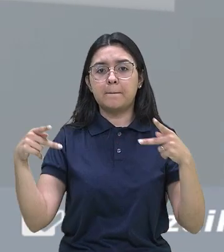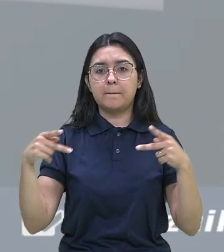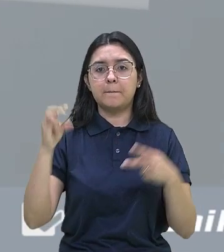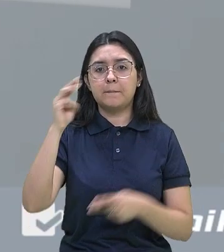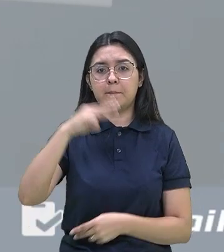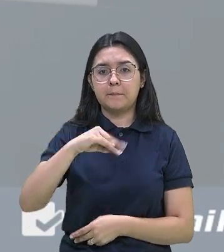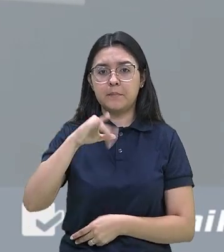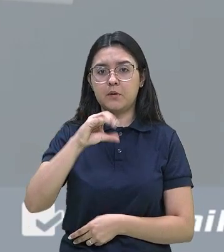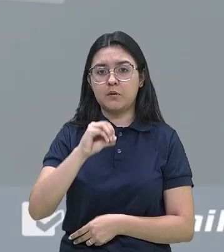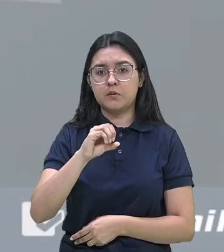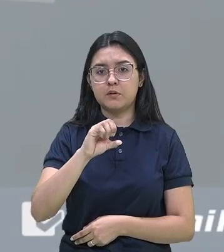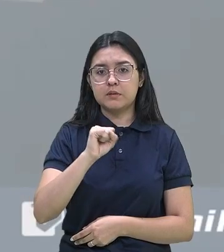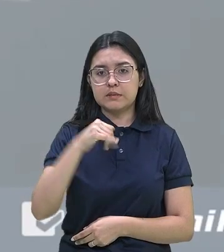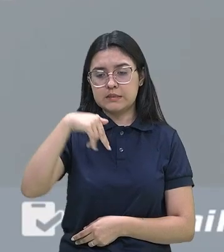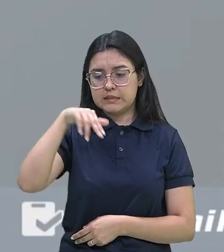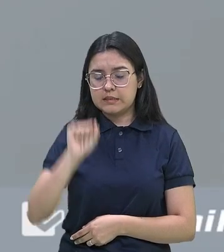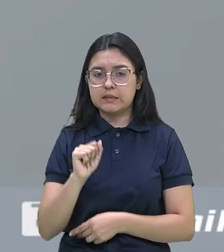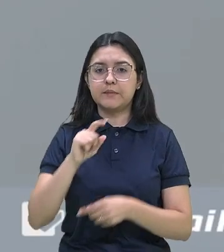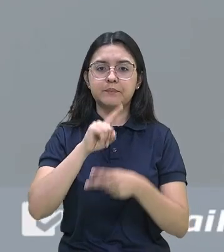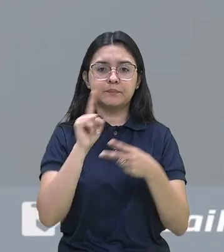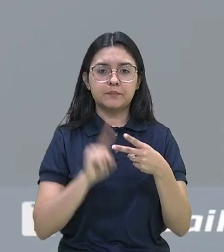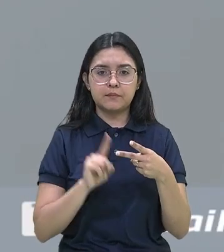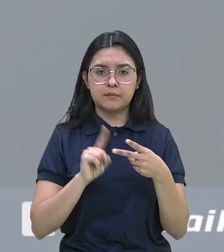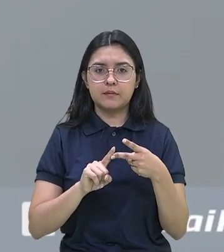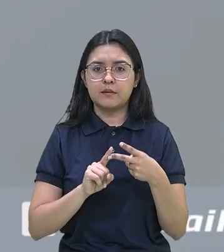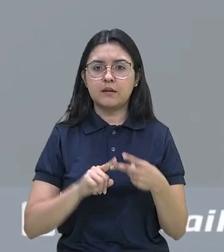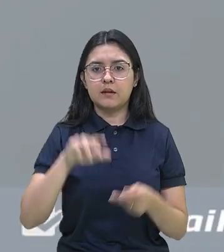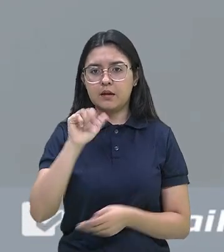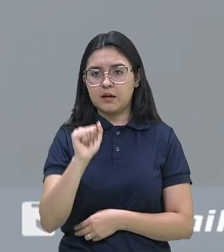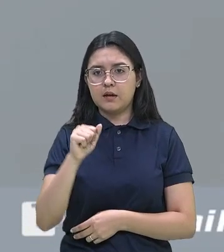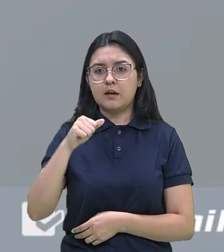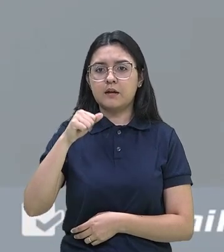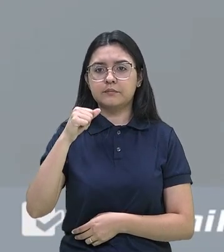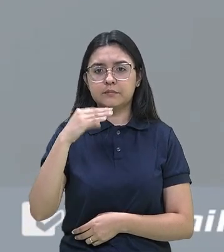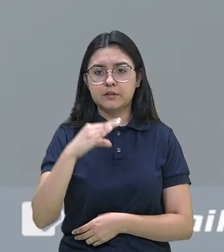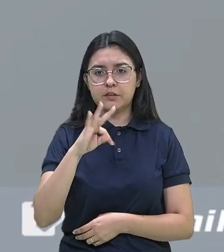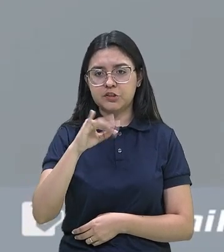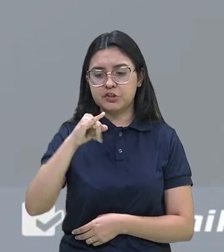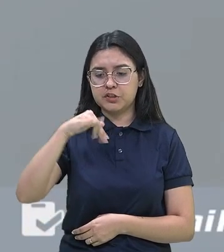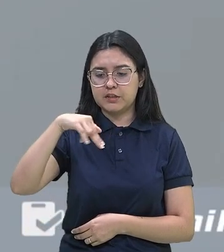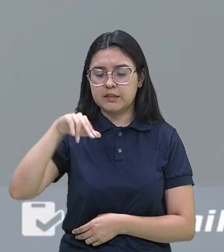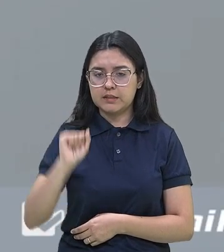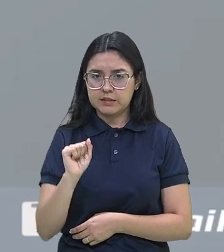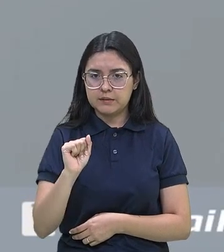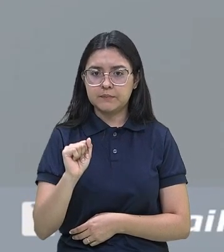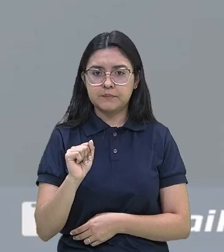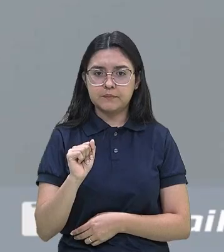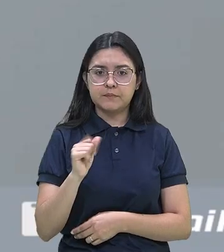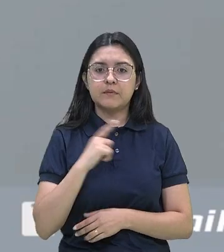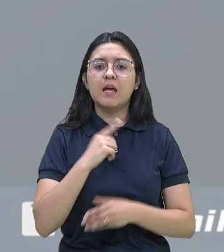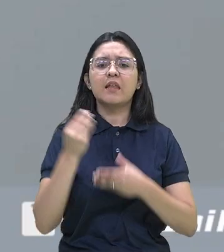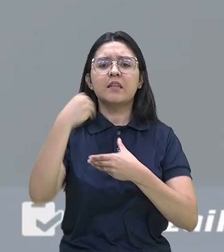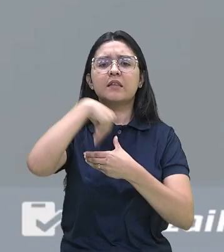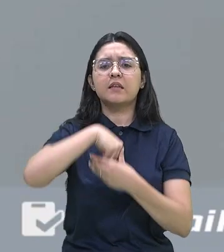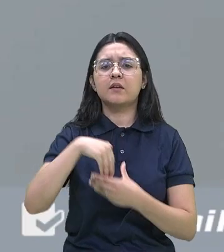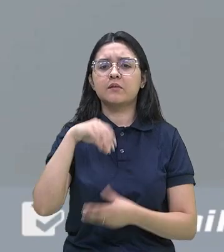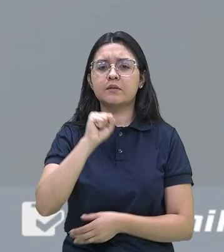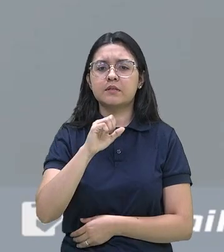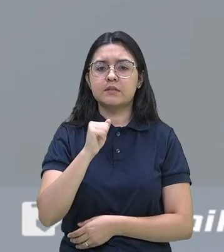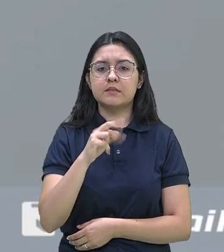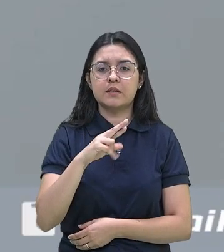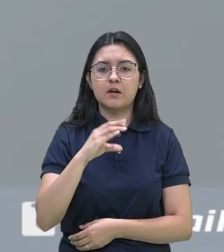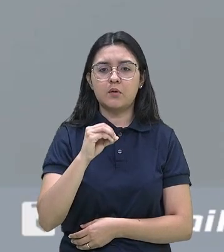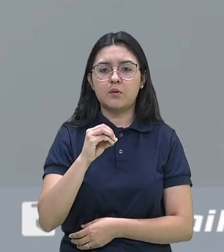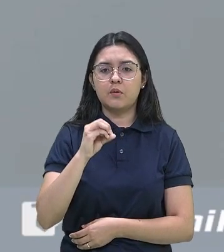e actina, que acontecem dentro dessa linha Z, esse espaço delimitado ali, que está dentro do sarcômero. É bem internamente e é um